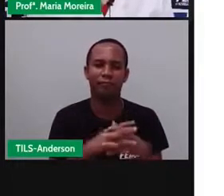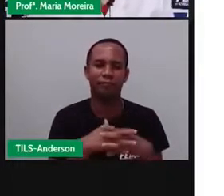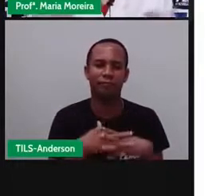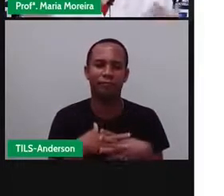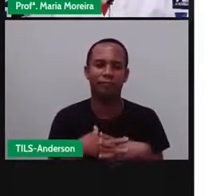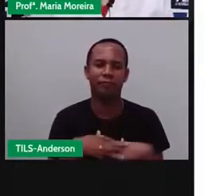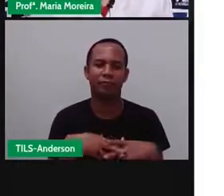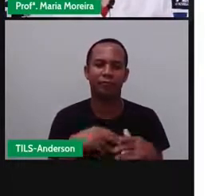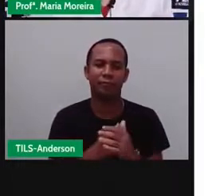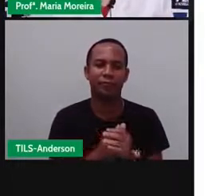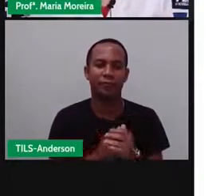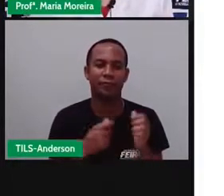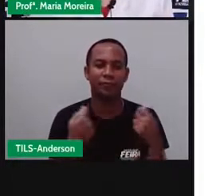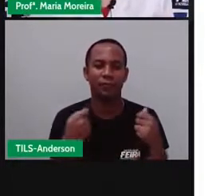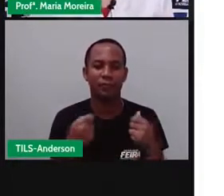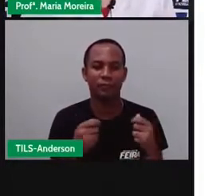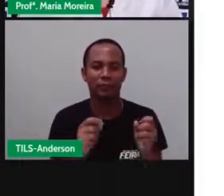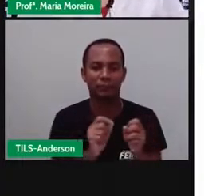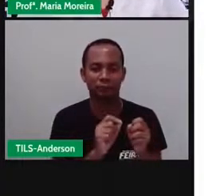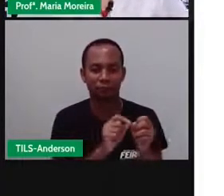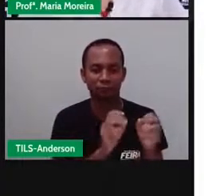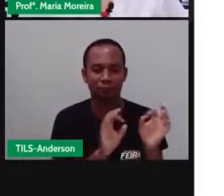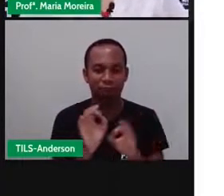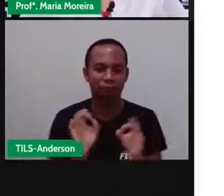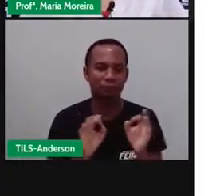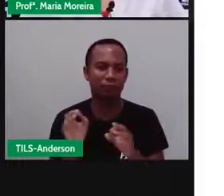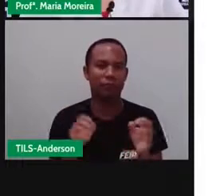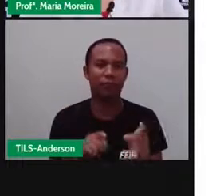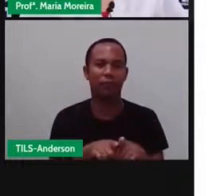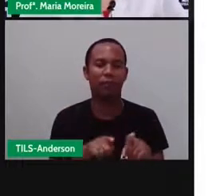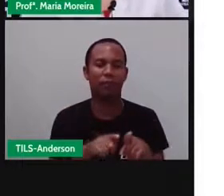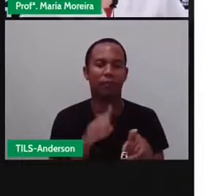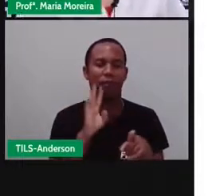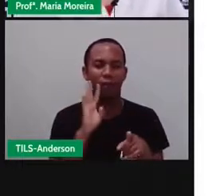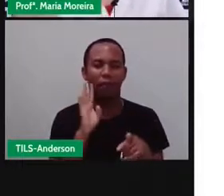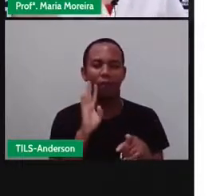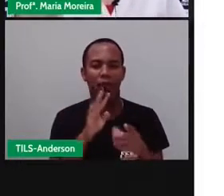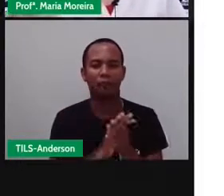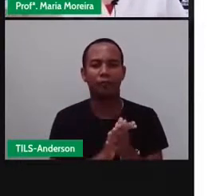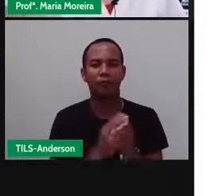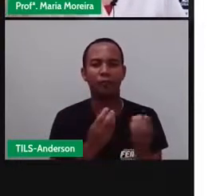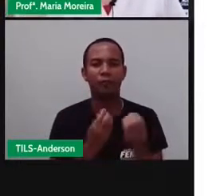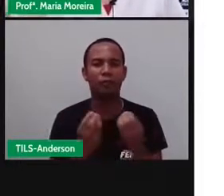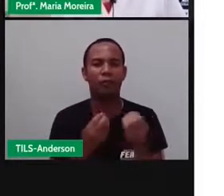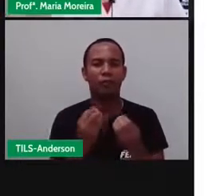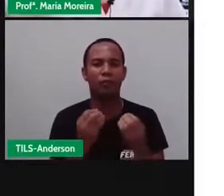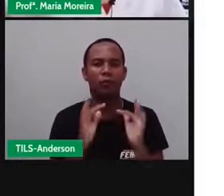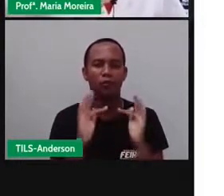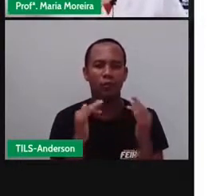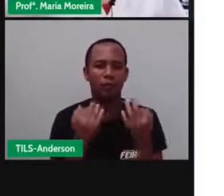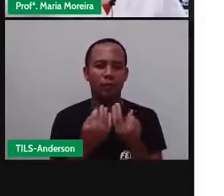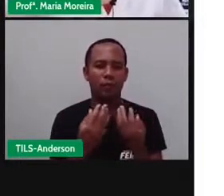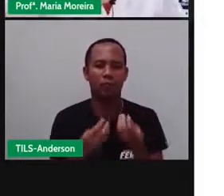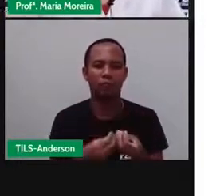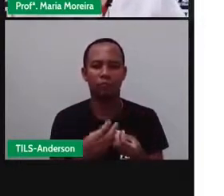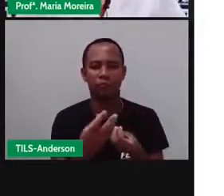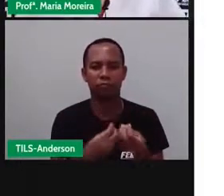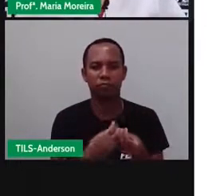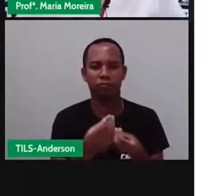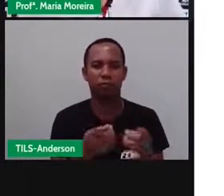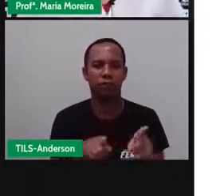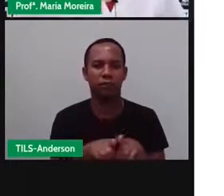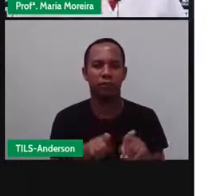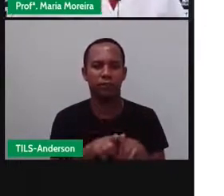receitas de vocês, pratiquem a escrita, tá? E que é bem legal. Então, essas receitas aí, elas vão passando o quê? De geração para